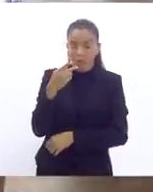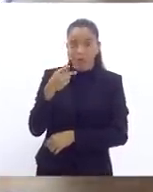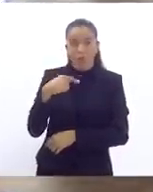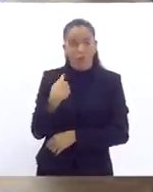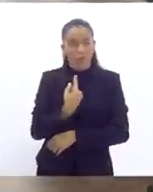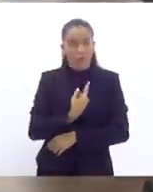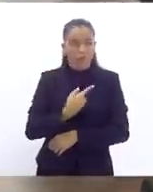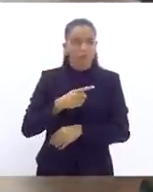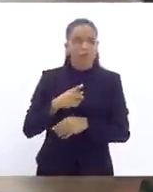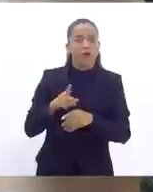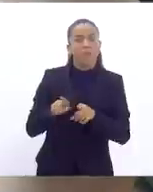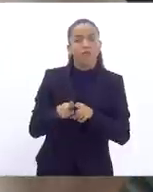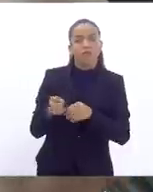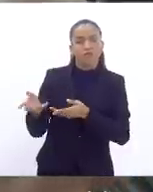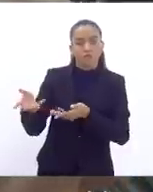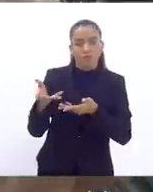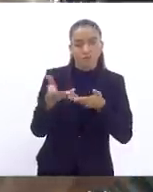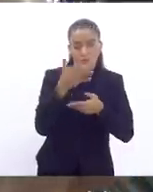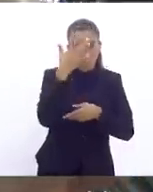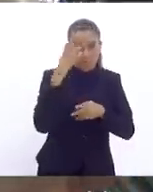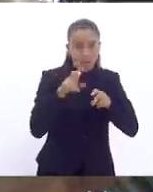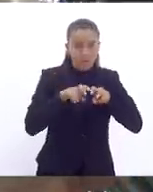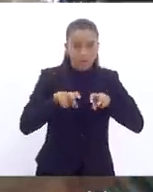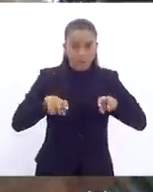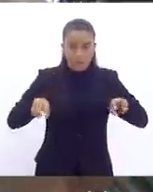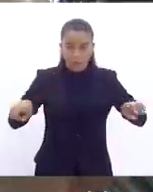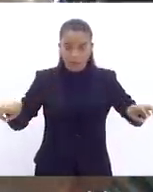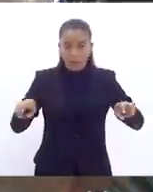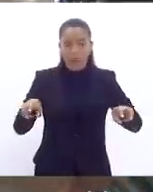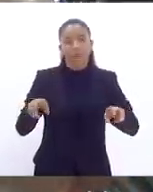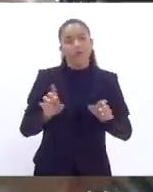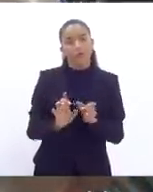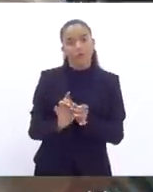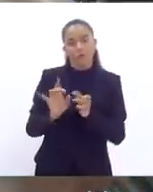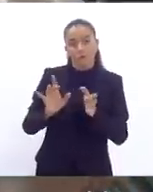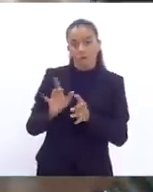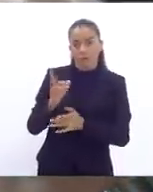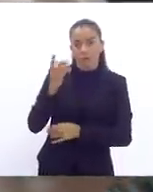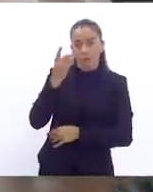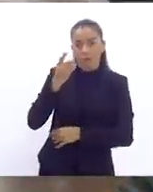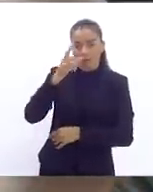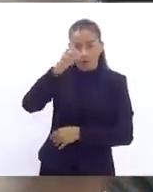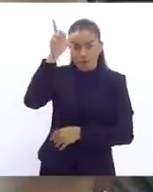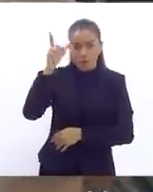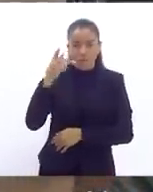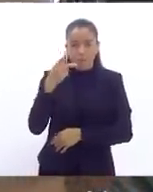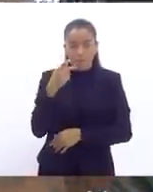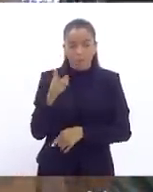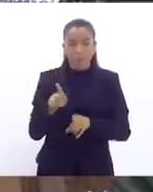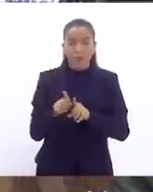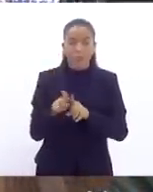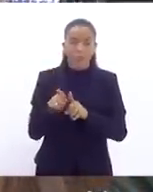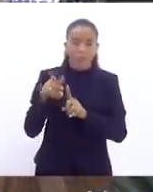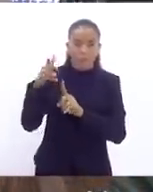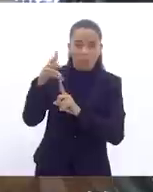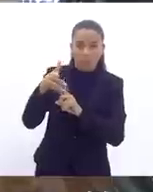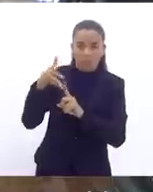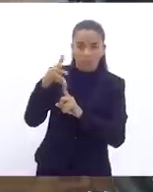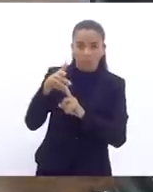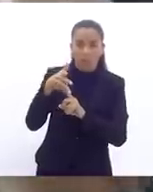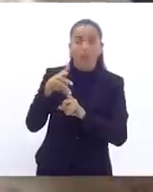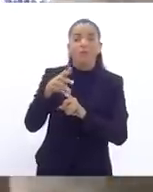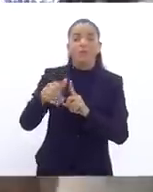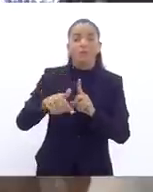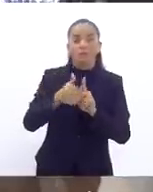vamos fazer a composição da mesa eu vou permitir ao Deputado Luiz Paulo que apresente as suas considerações e depois